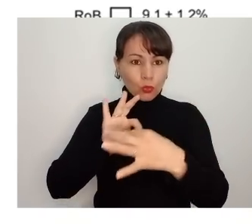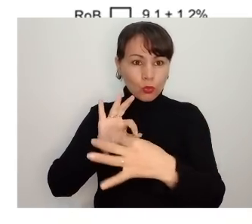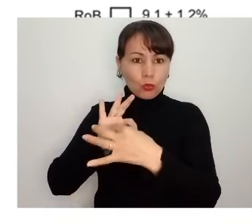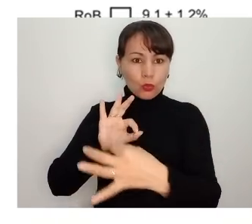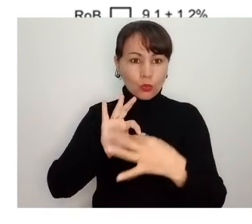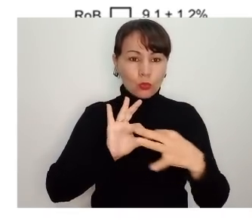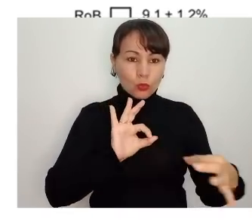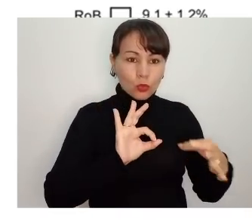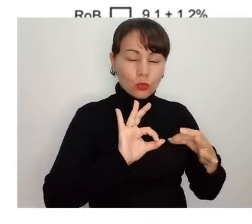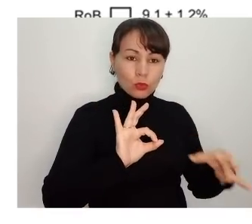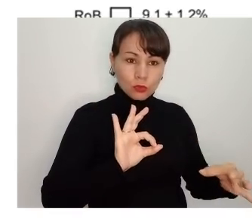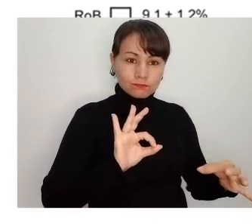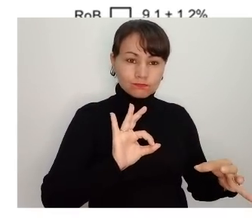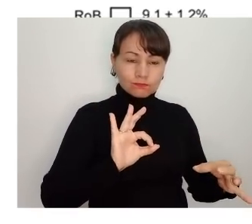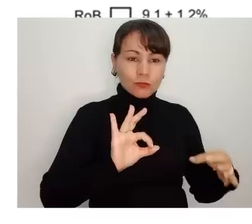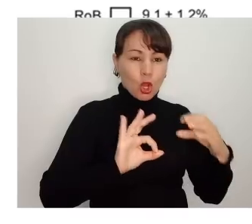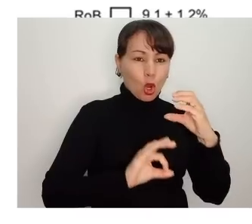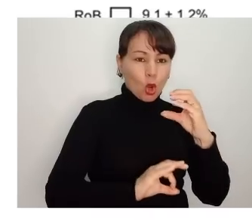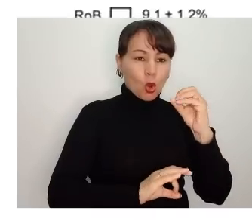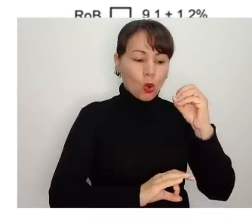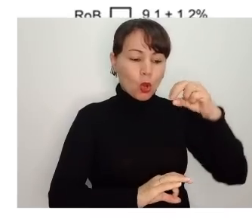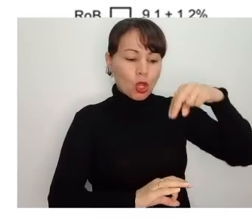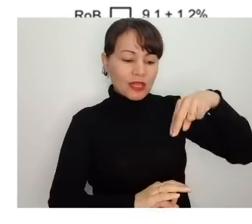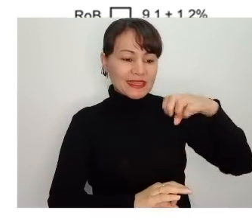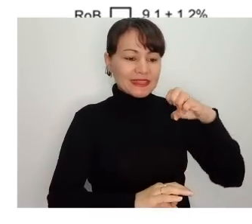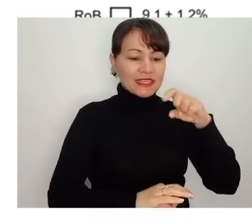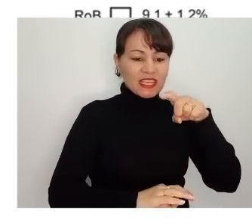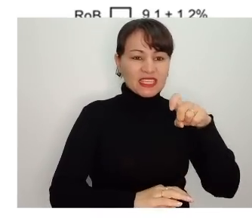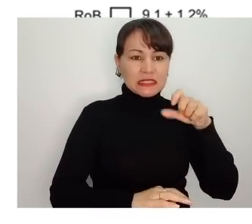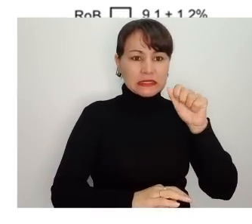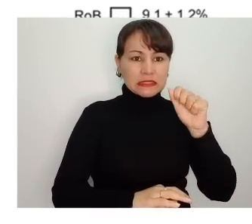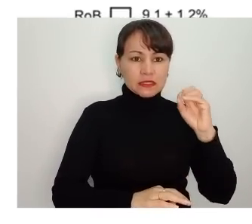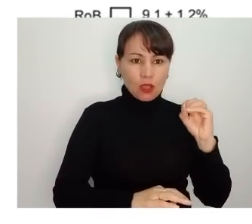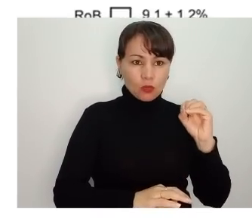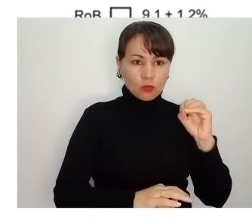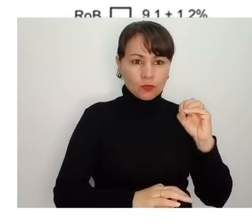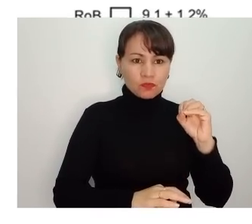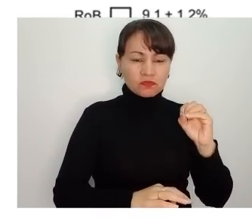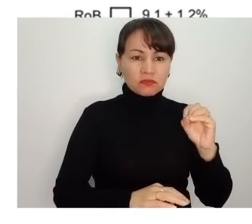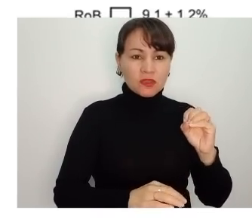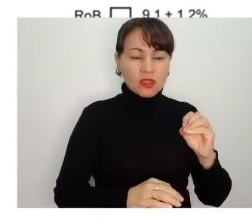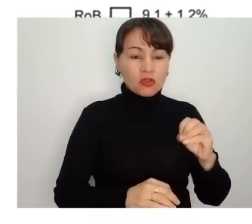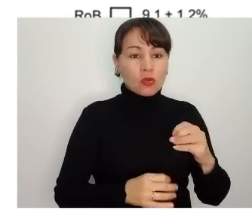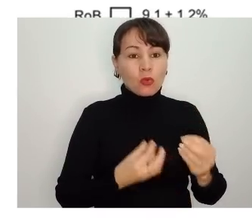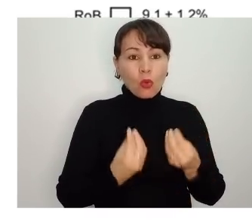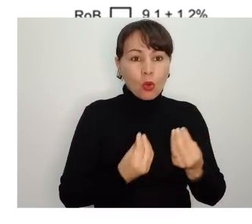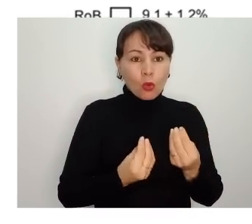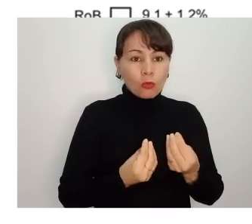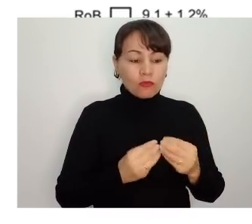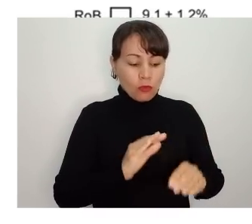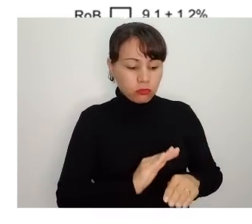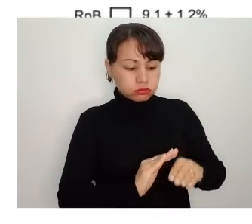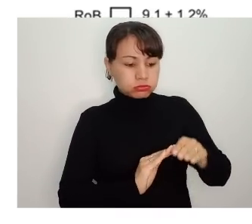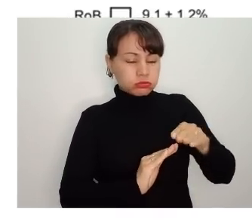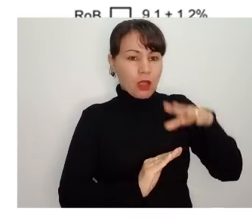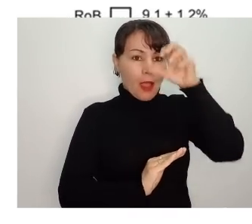sinápticas. Mas, conforme nós vamos desenvolvendo, nós vamos aprendendo informações novas,